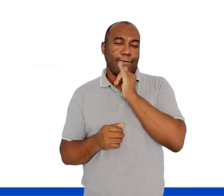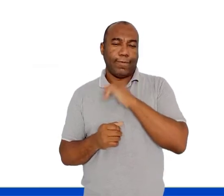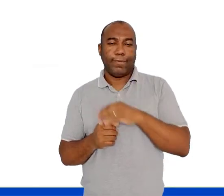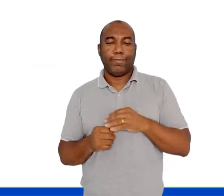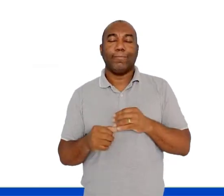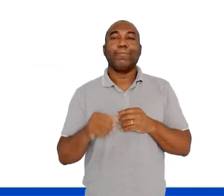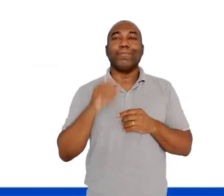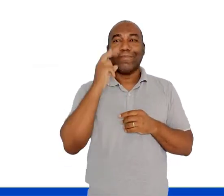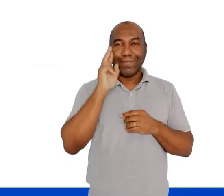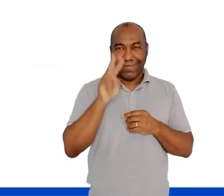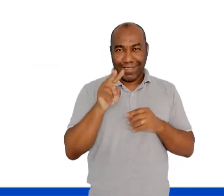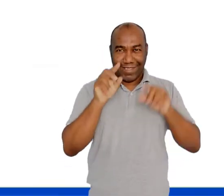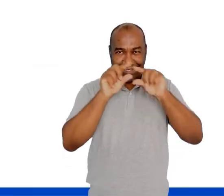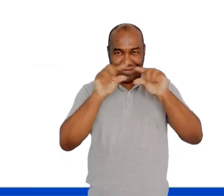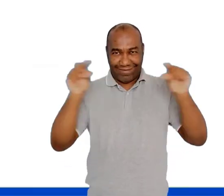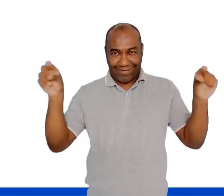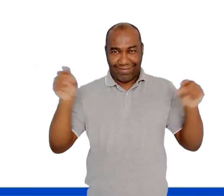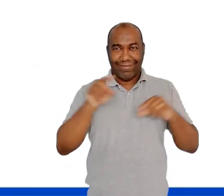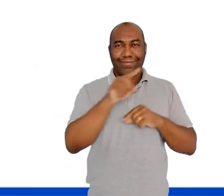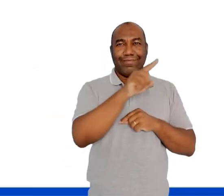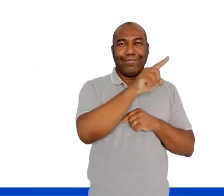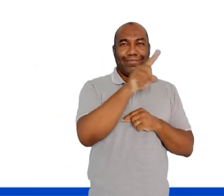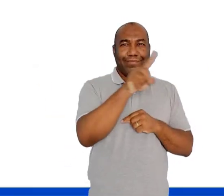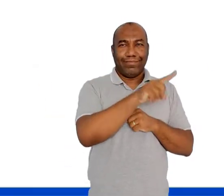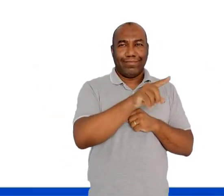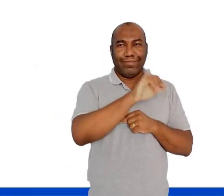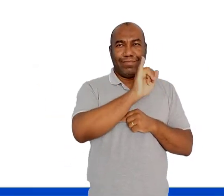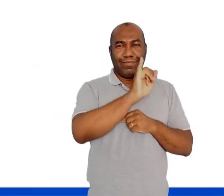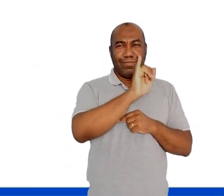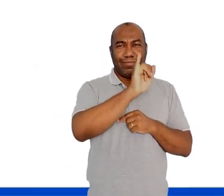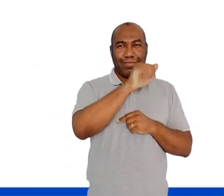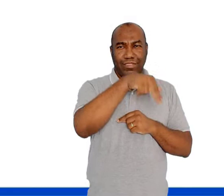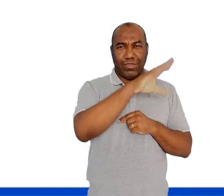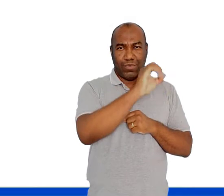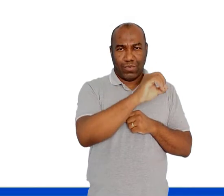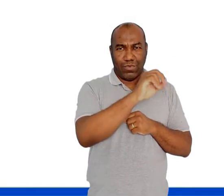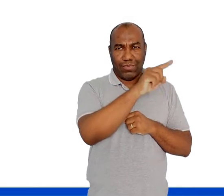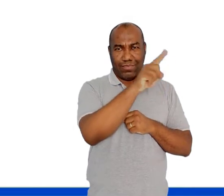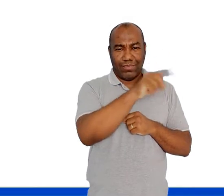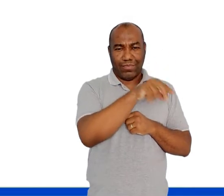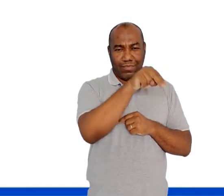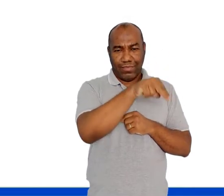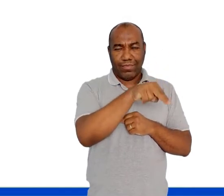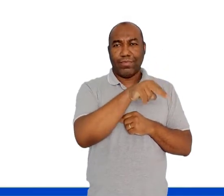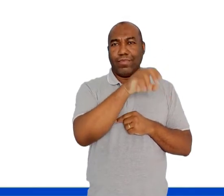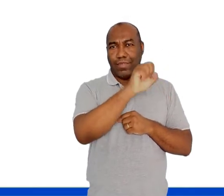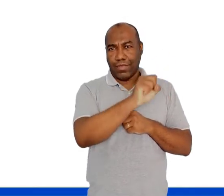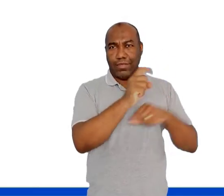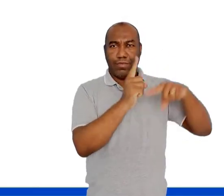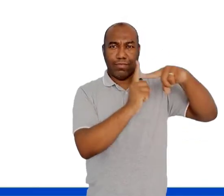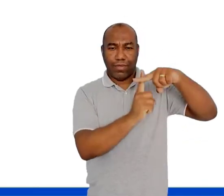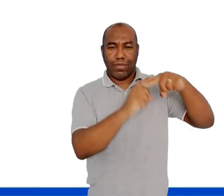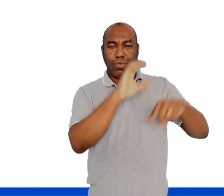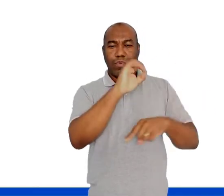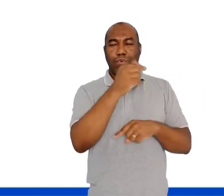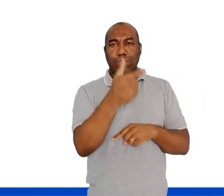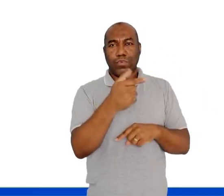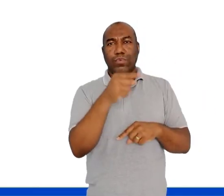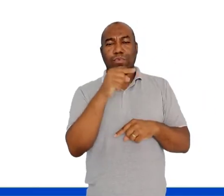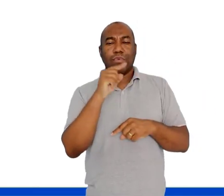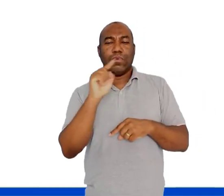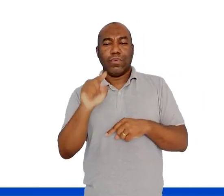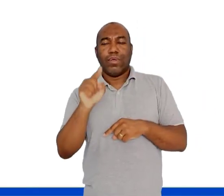zinco mais oxigênio, formando óxido de zinco mais SO2, mais dióxido de